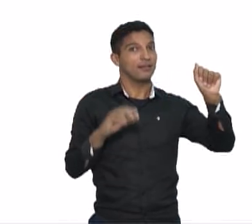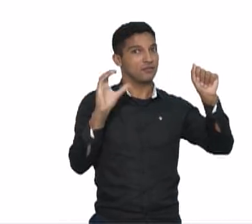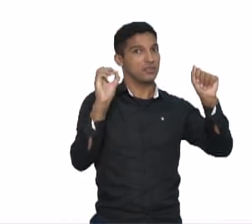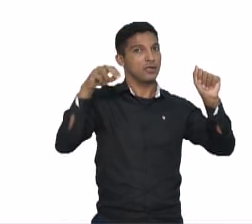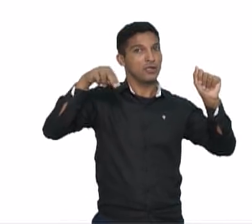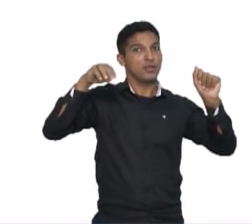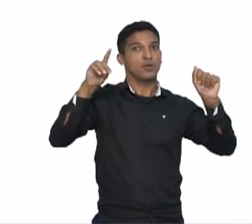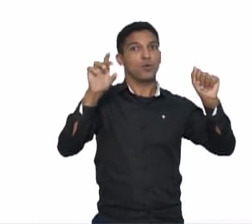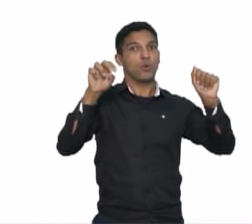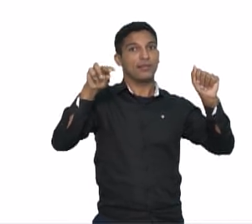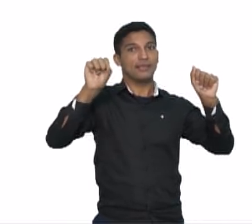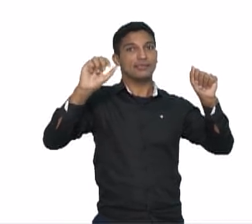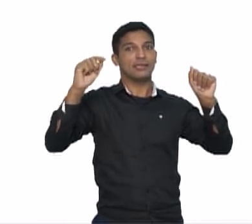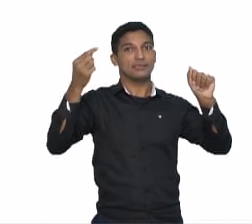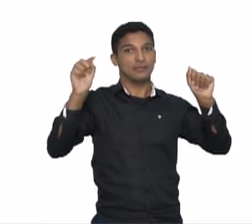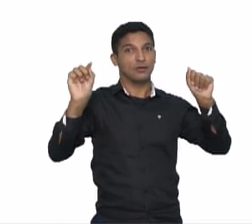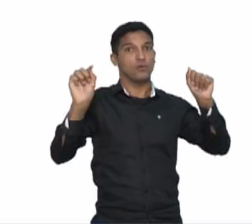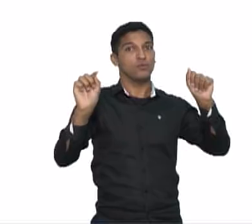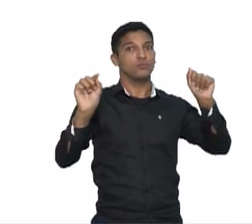ou opção B,